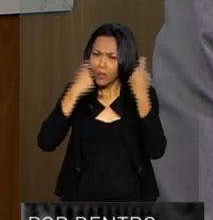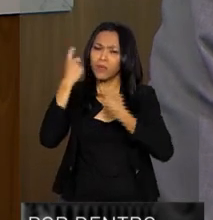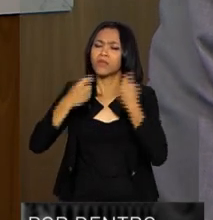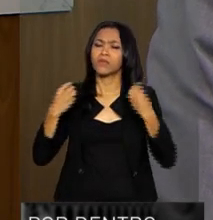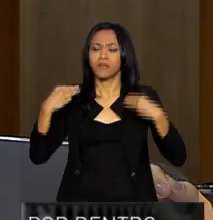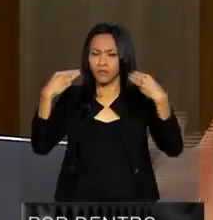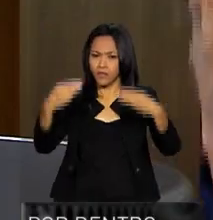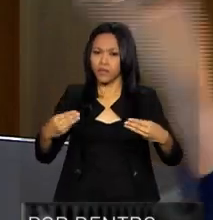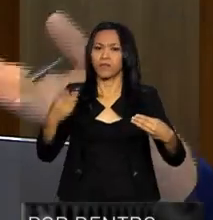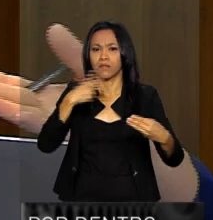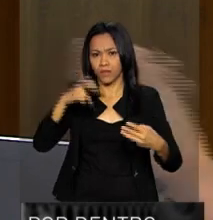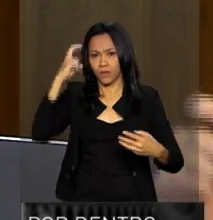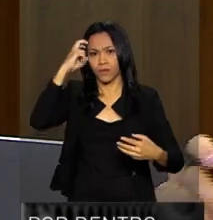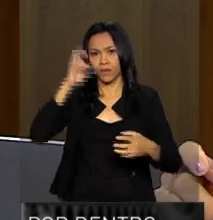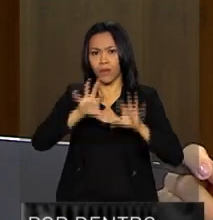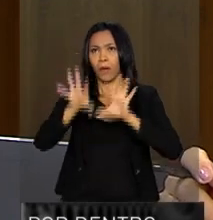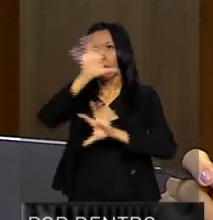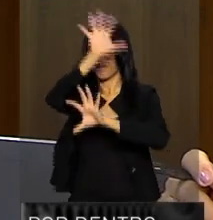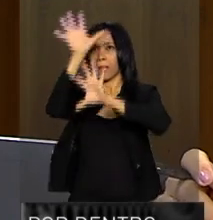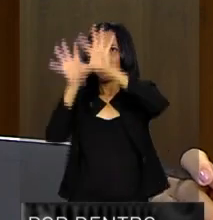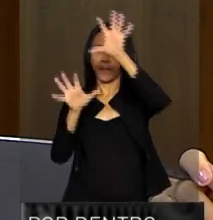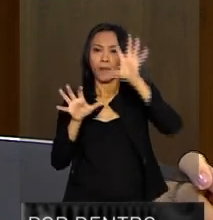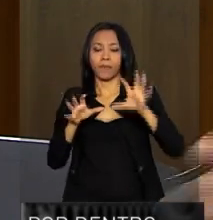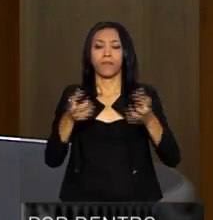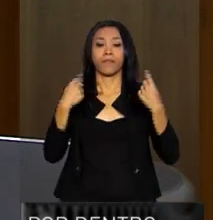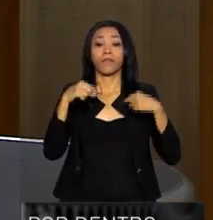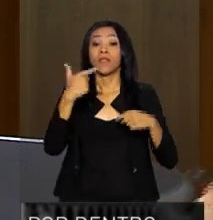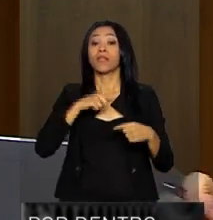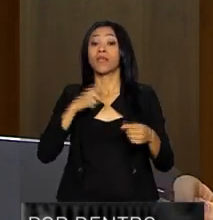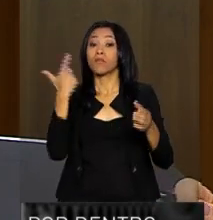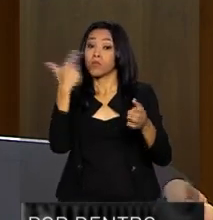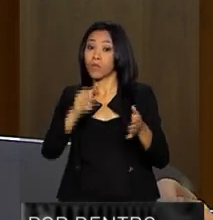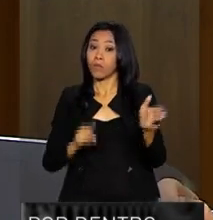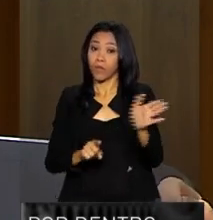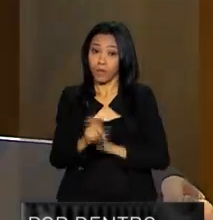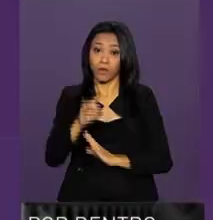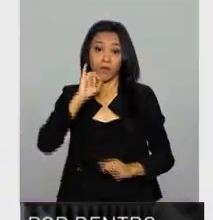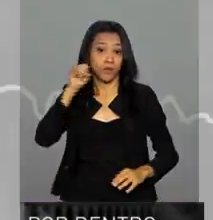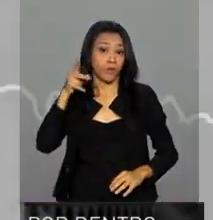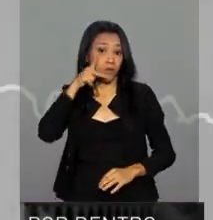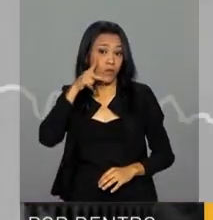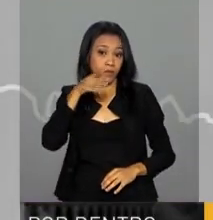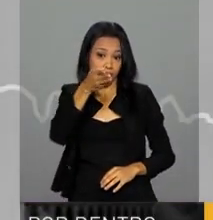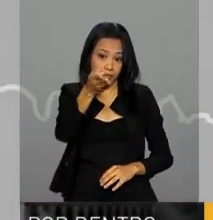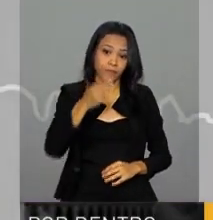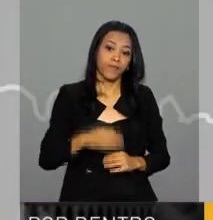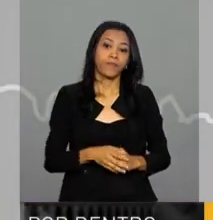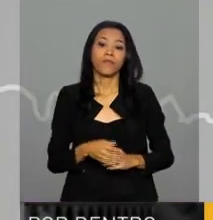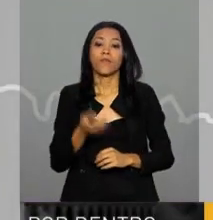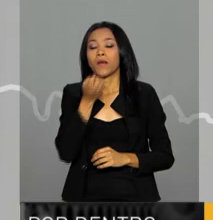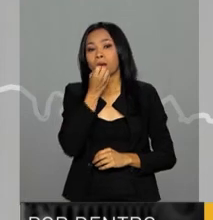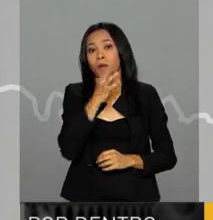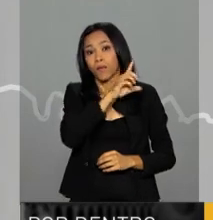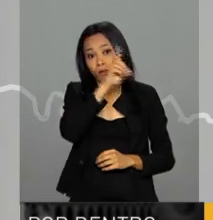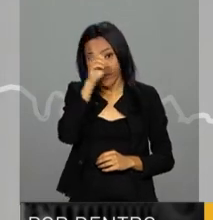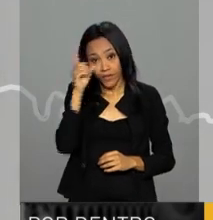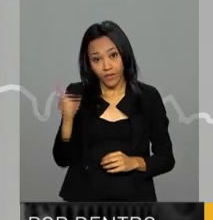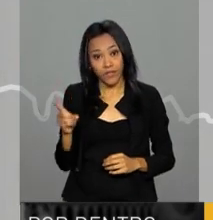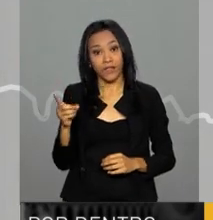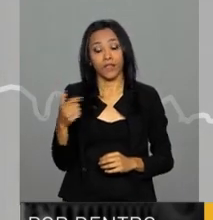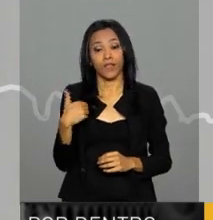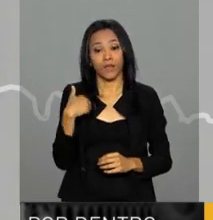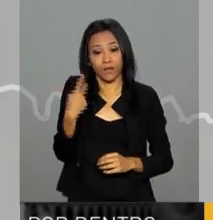o ministro agora a gente tem uma pergunta lá de joão pessoa na paraíba vamos ouvir o labor linha elas falam em frente da mangueira